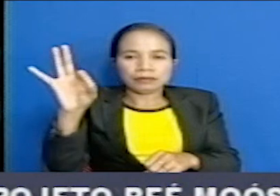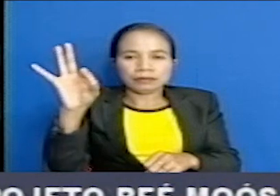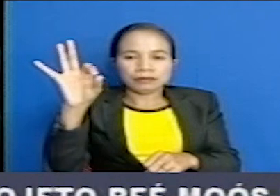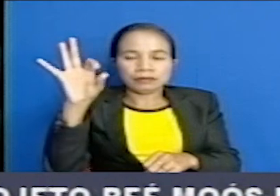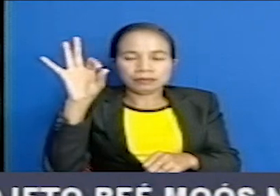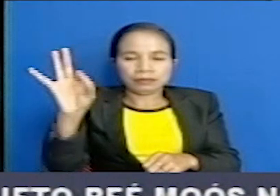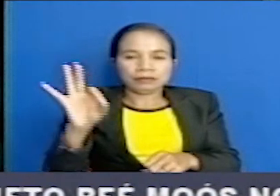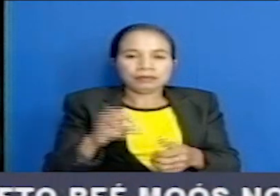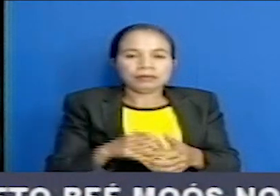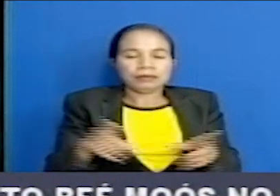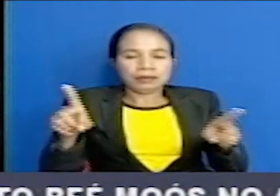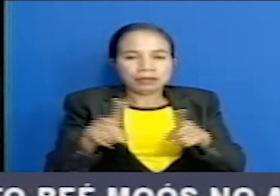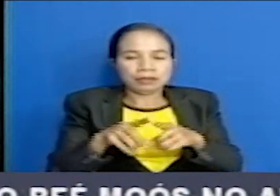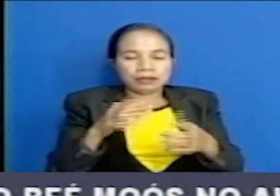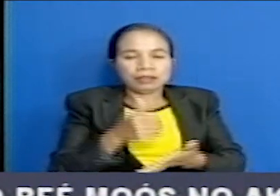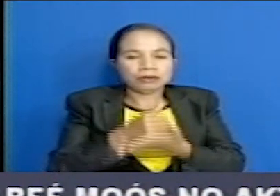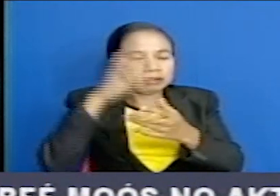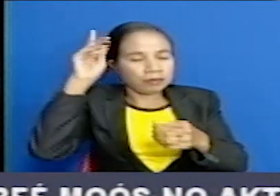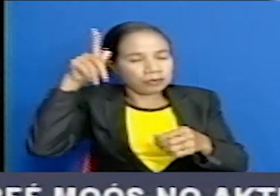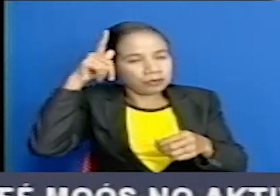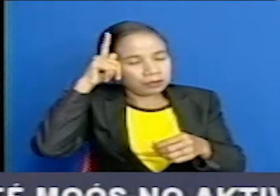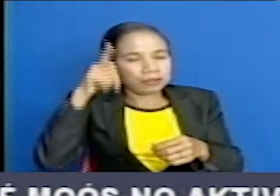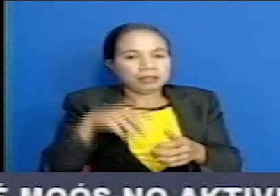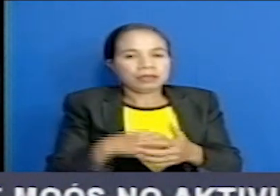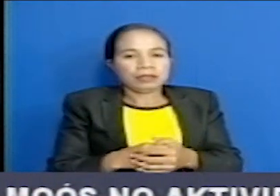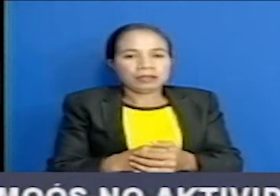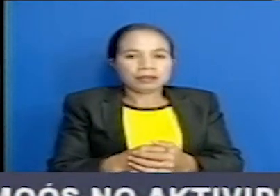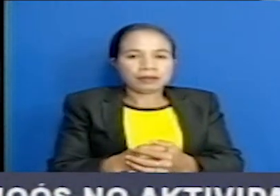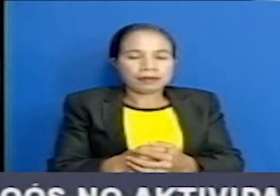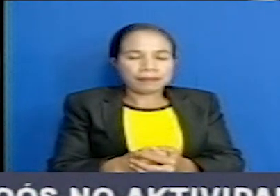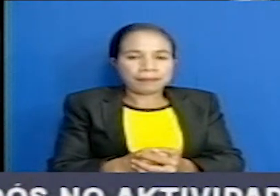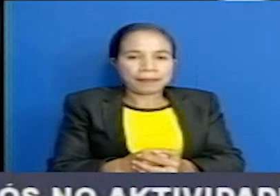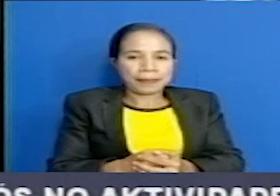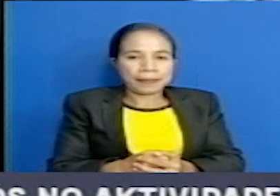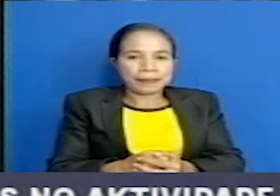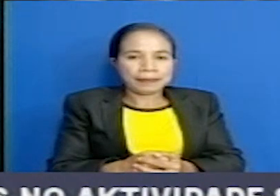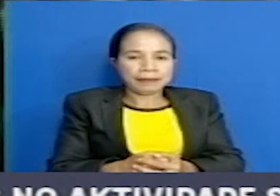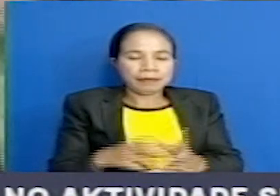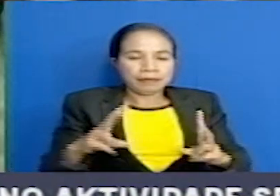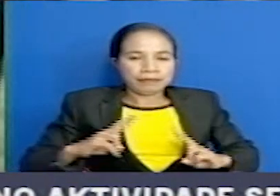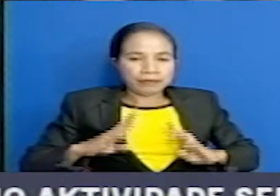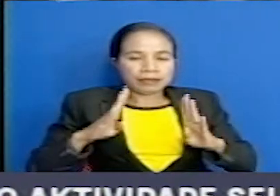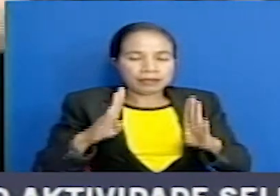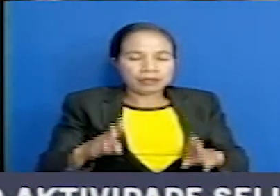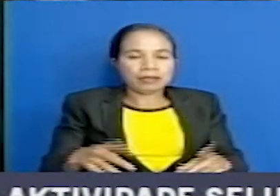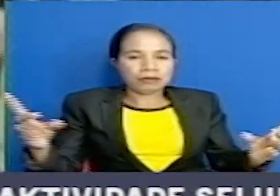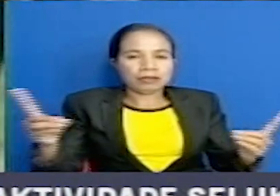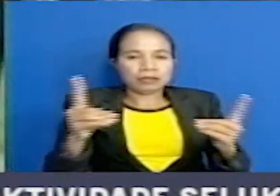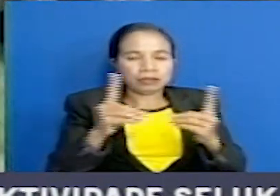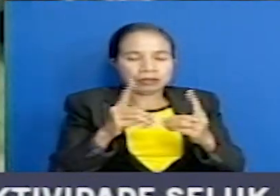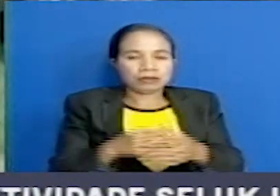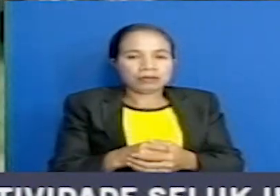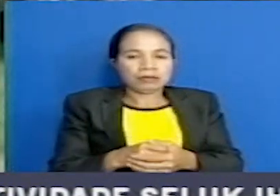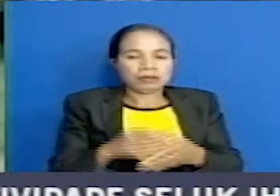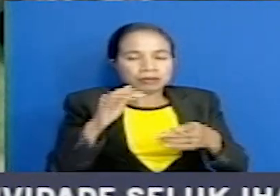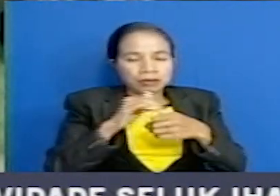Racing Sia, Nudar Assistente Político Região 1, Ponta Lestenian. Saudoso, enfrenta no curso